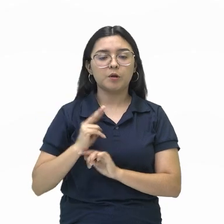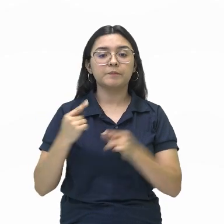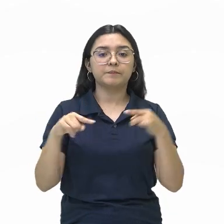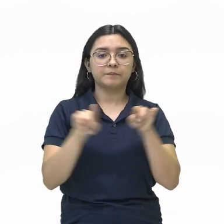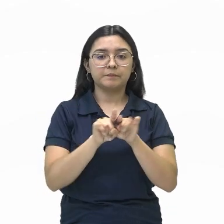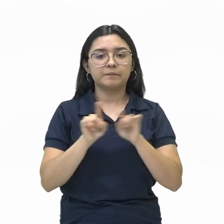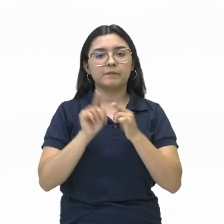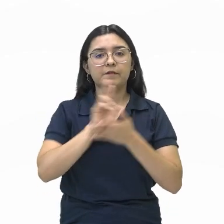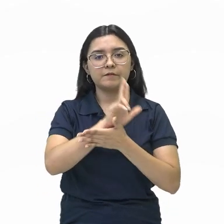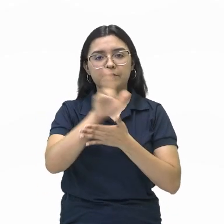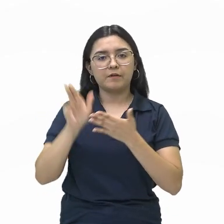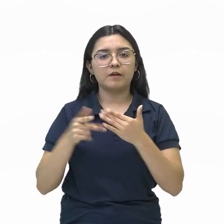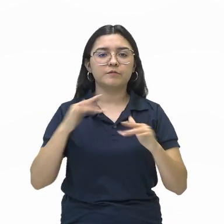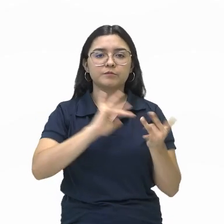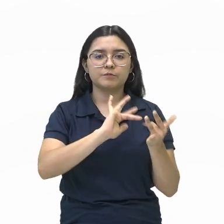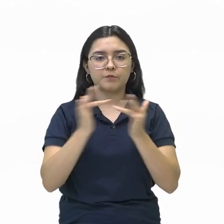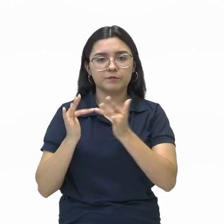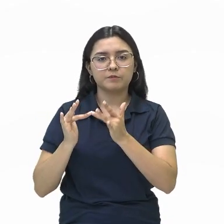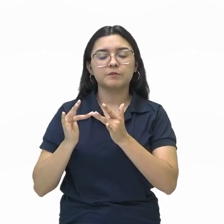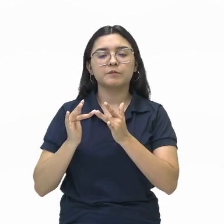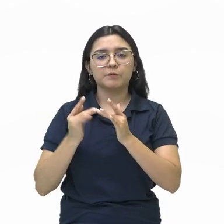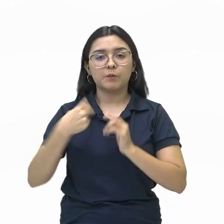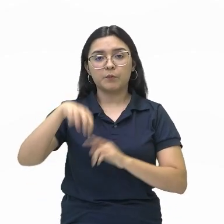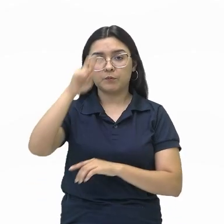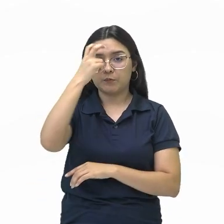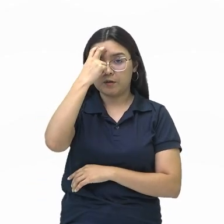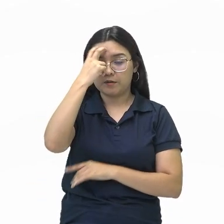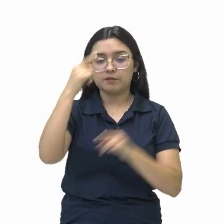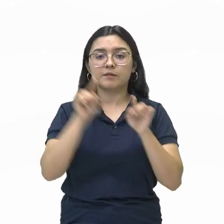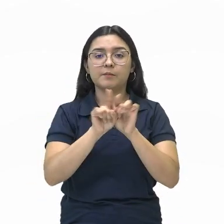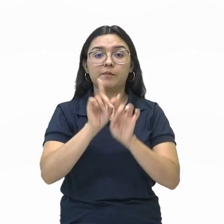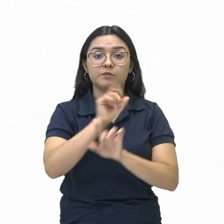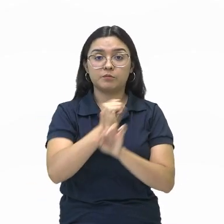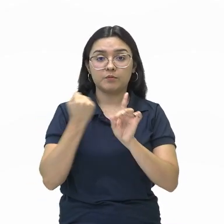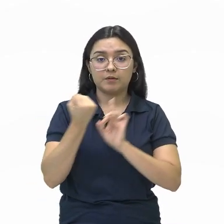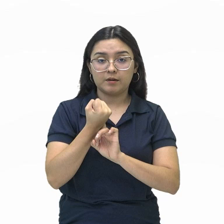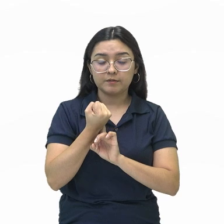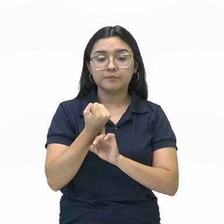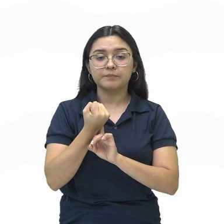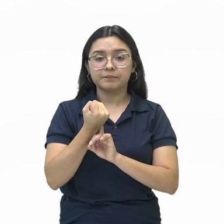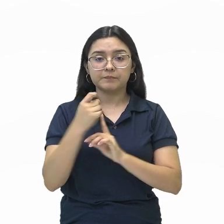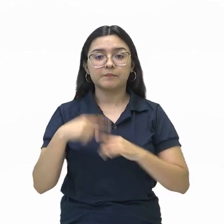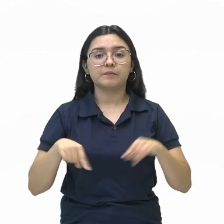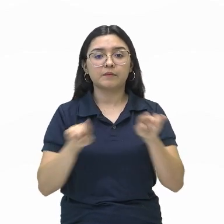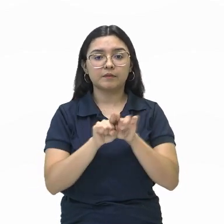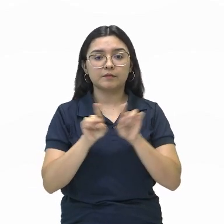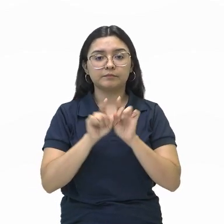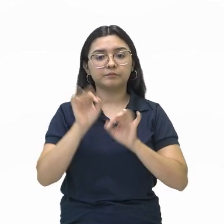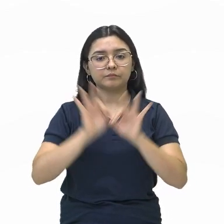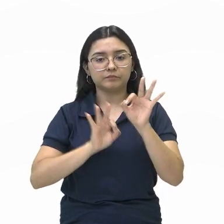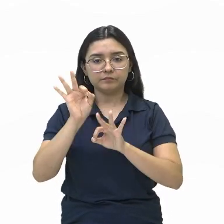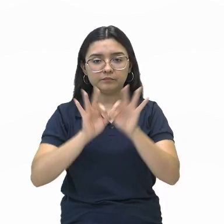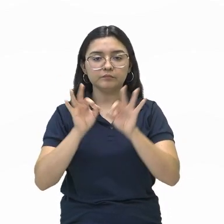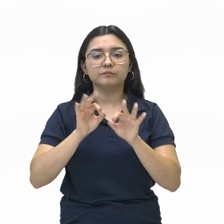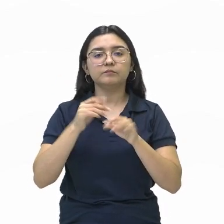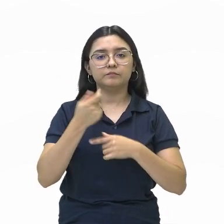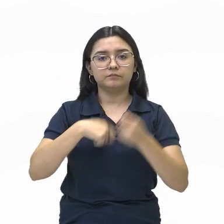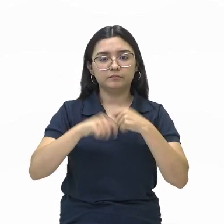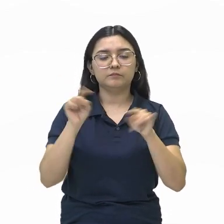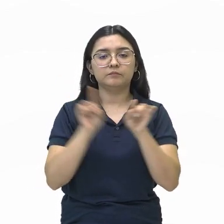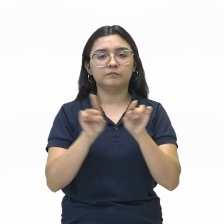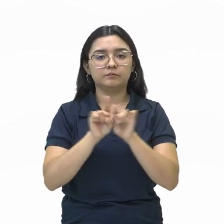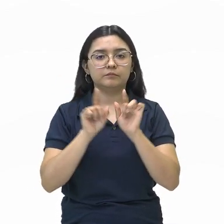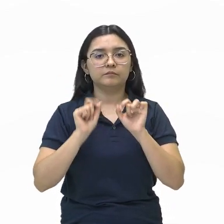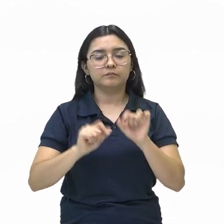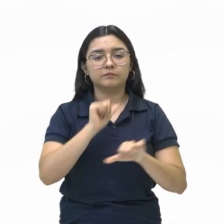em diferentes contextos culturais e sociais. Formas de organização econômica